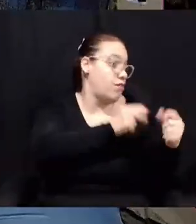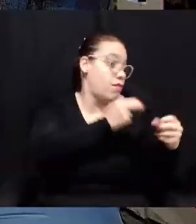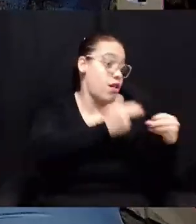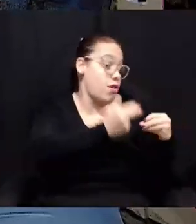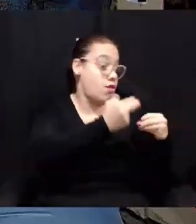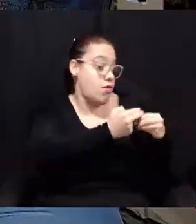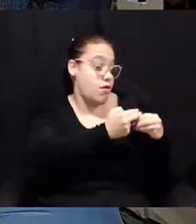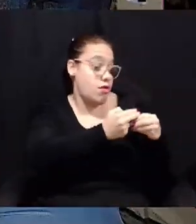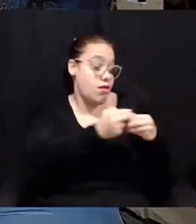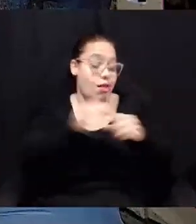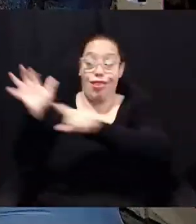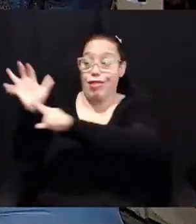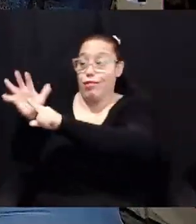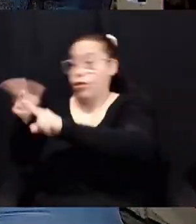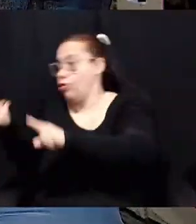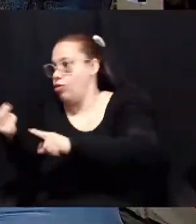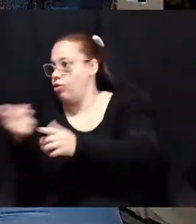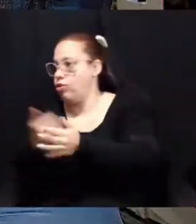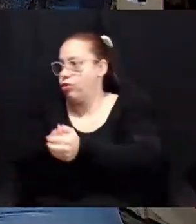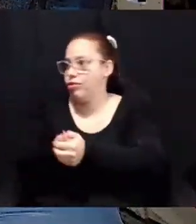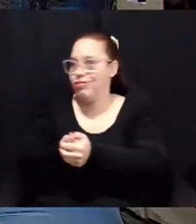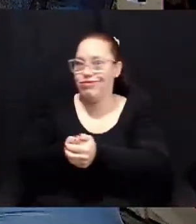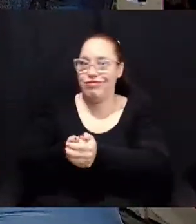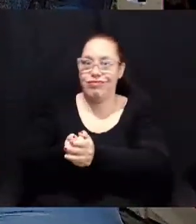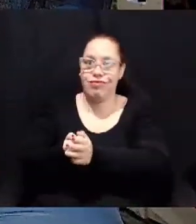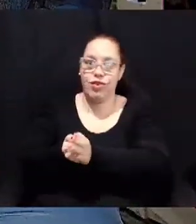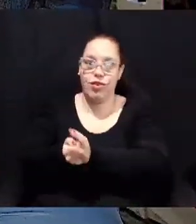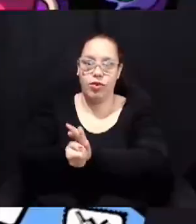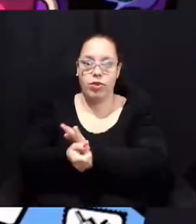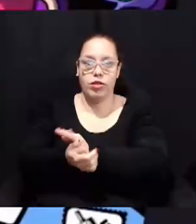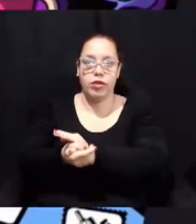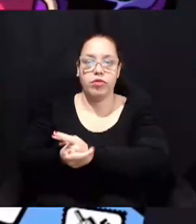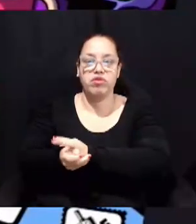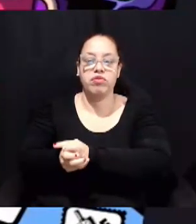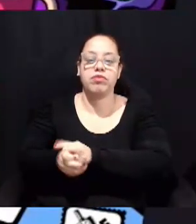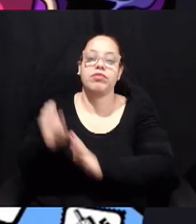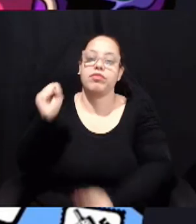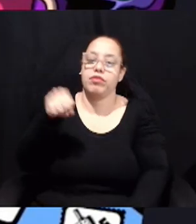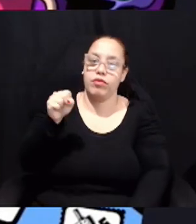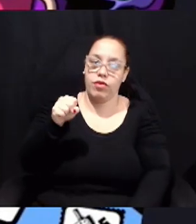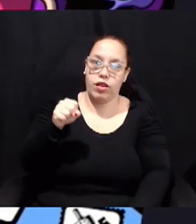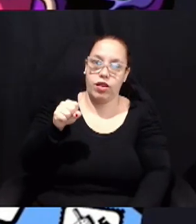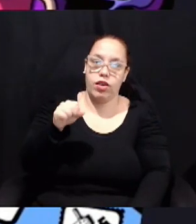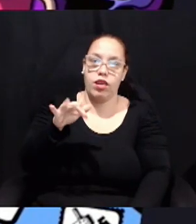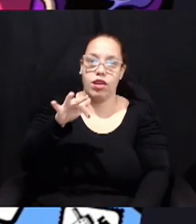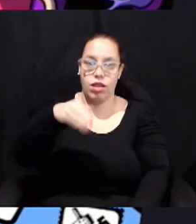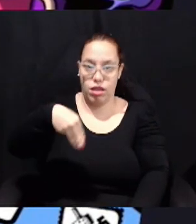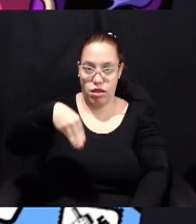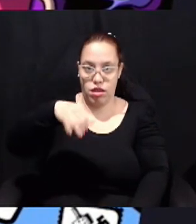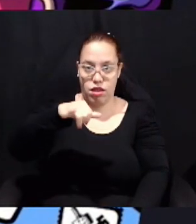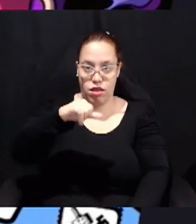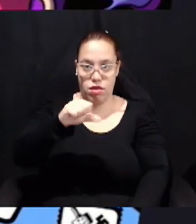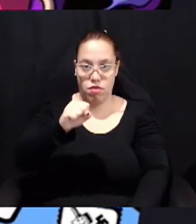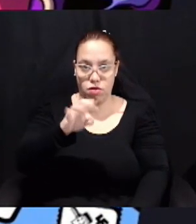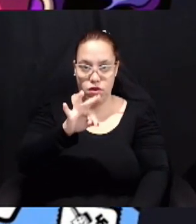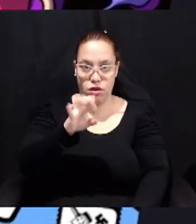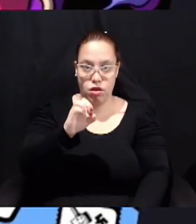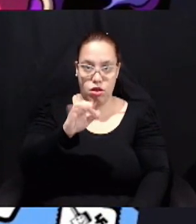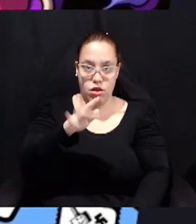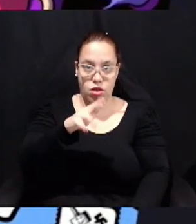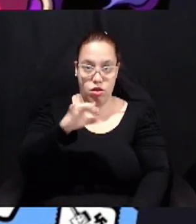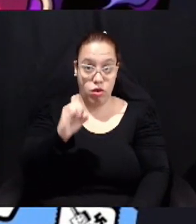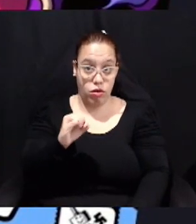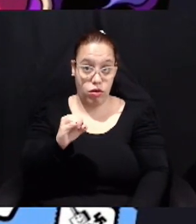em outros Exatamente. E assim vai, né? Exatamente. A gente tem também a Misto Frio. A Misto Frio é uma revista também que a gente lança